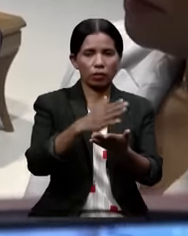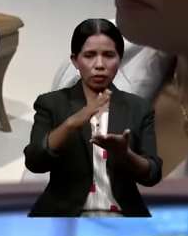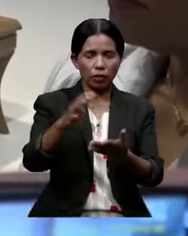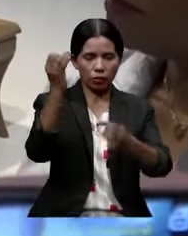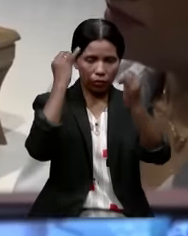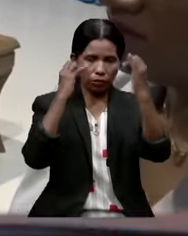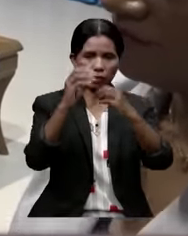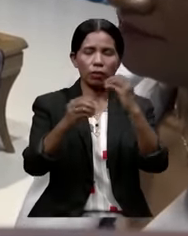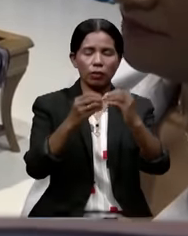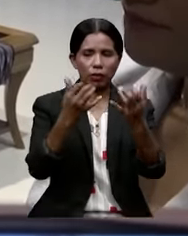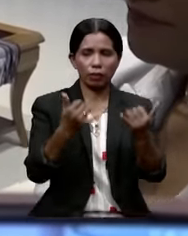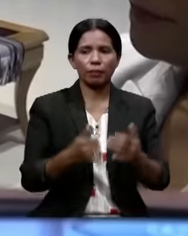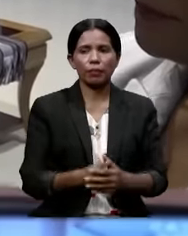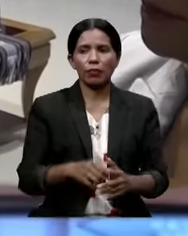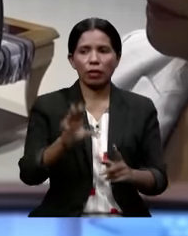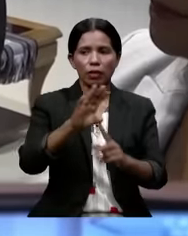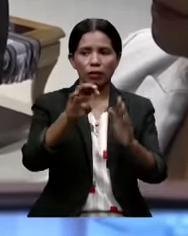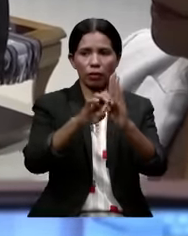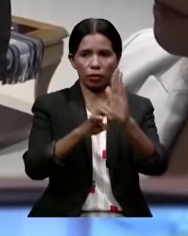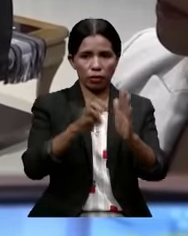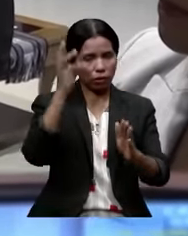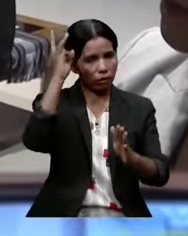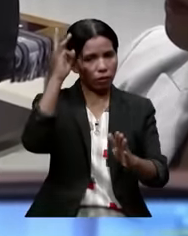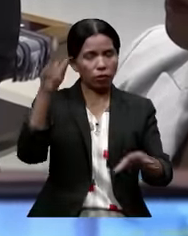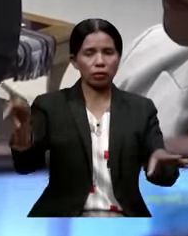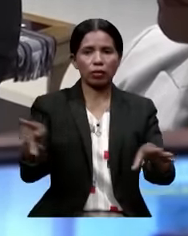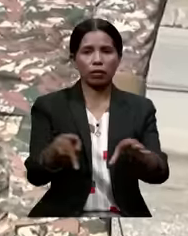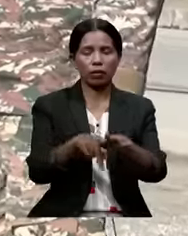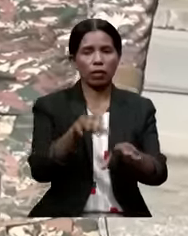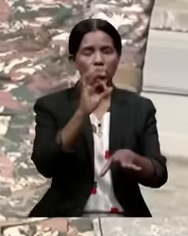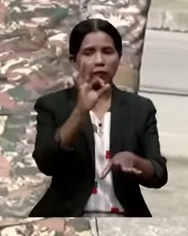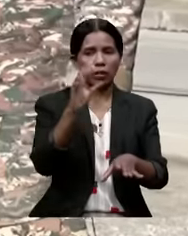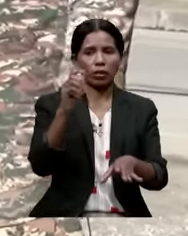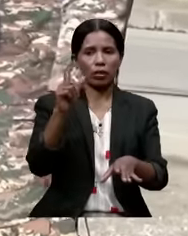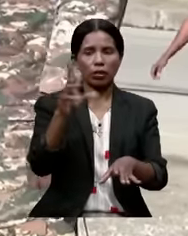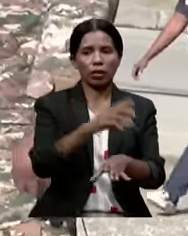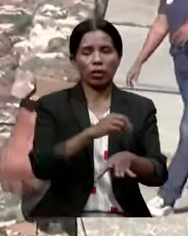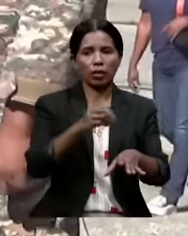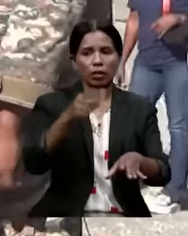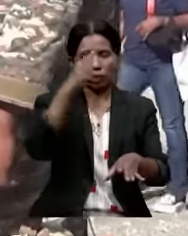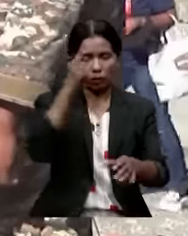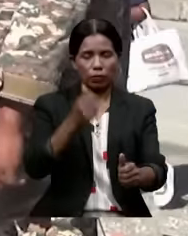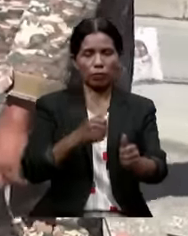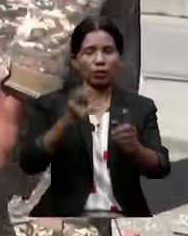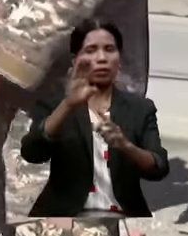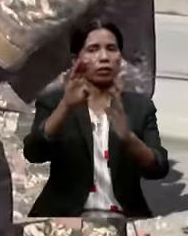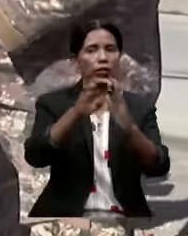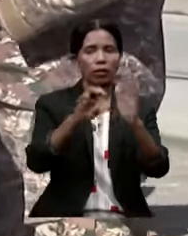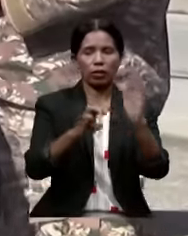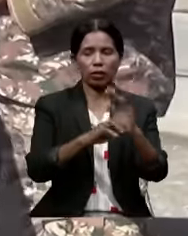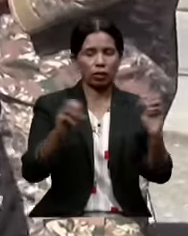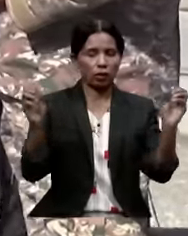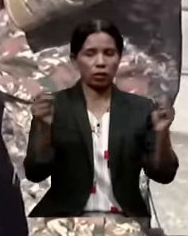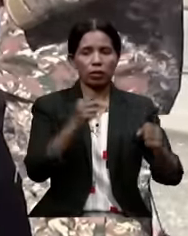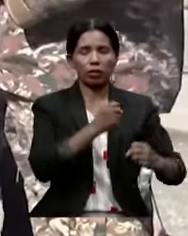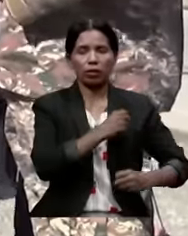né. Além de nesse festado, nos preocupa com a participação do FFDTL e a equipa conjunta, né? Também do ir se festado, né? La os Forças Armadas